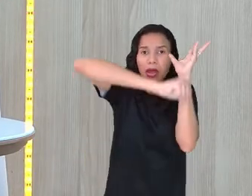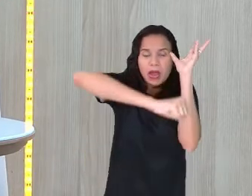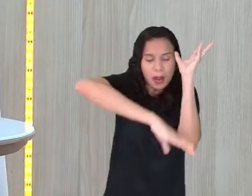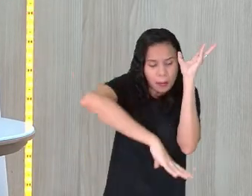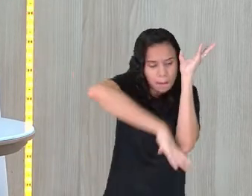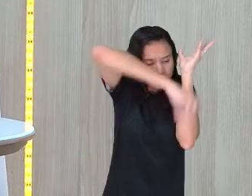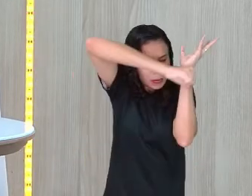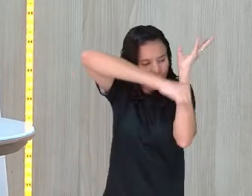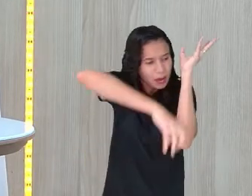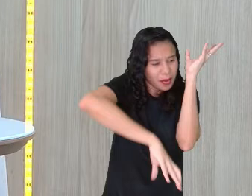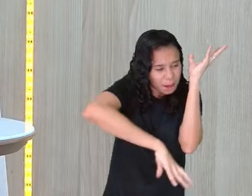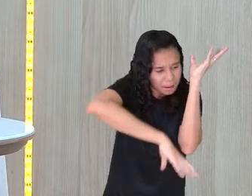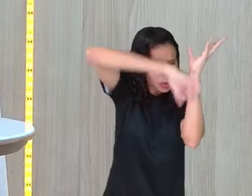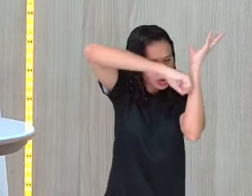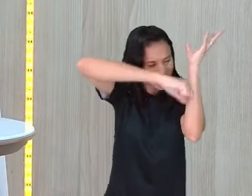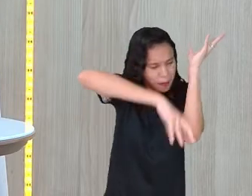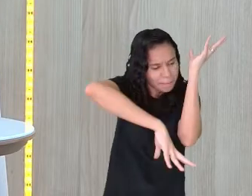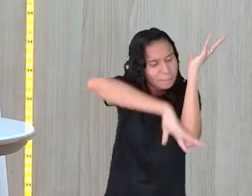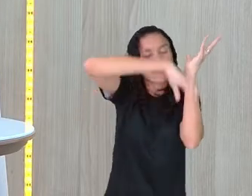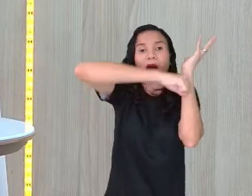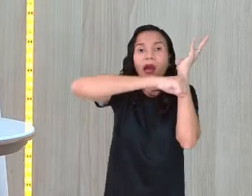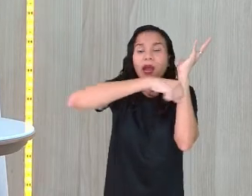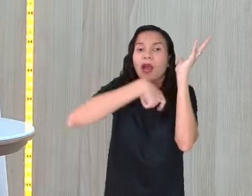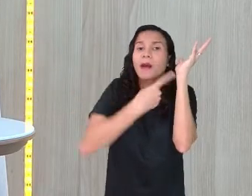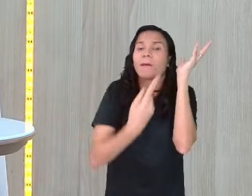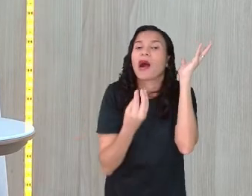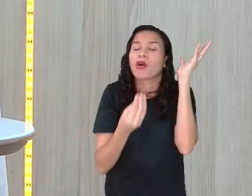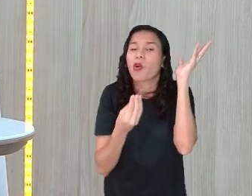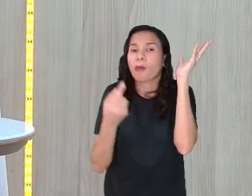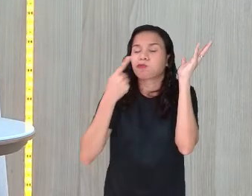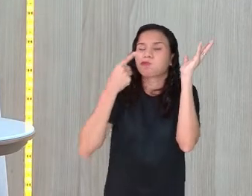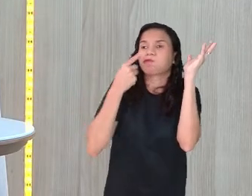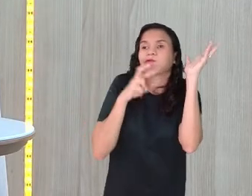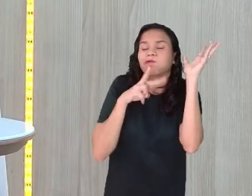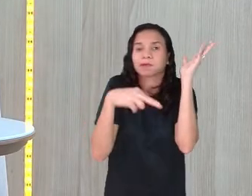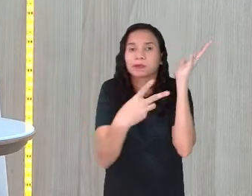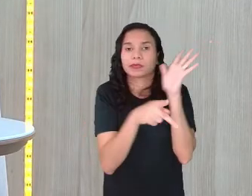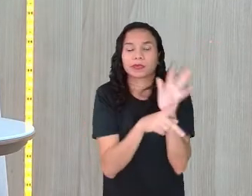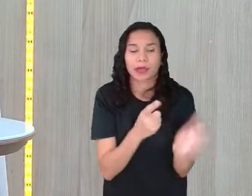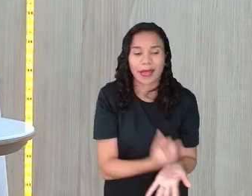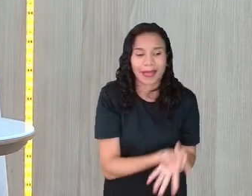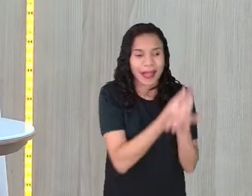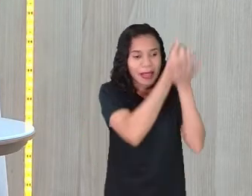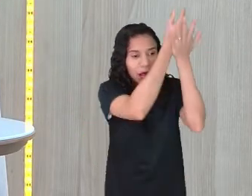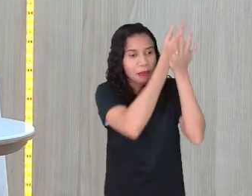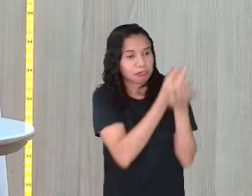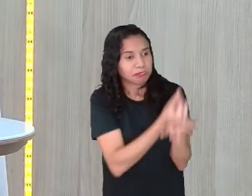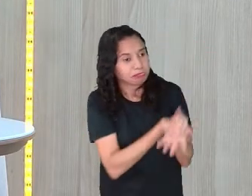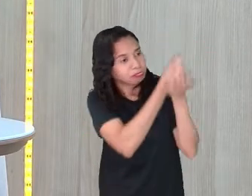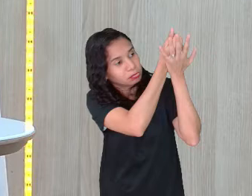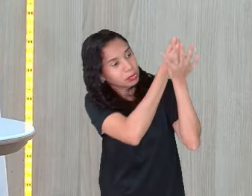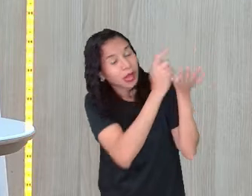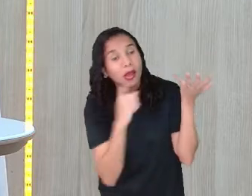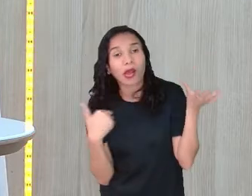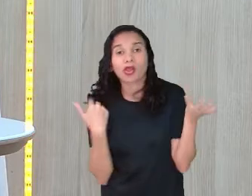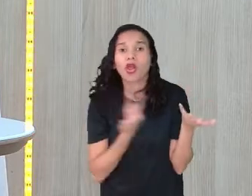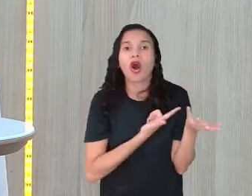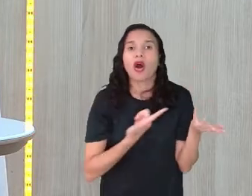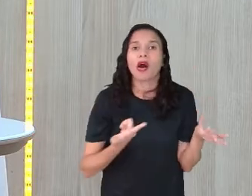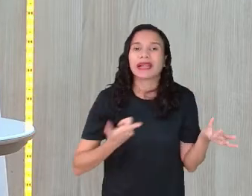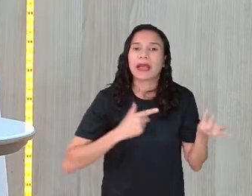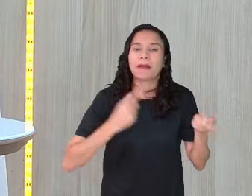da natureza e aí, dentro dessa perspectiva, né, do capital, do dinheiro, a gente não ficou